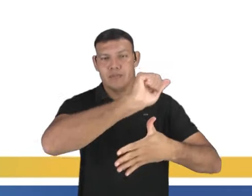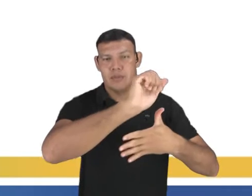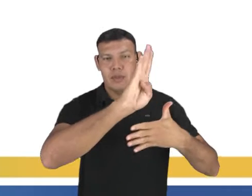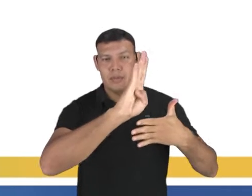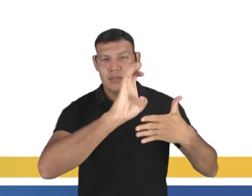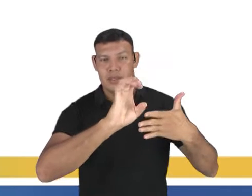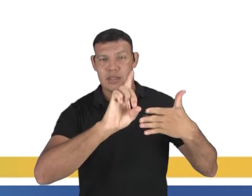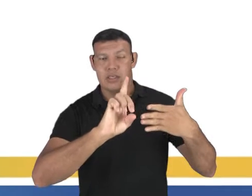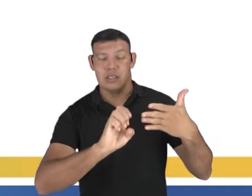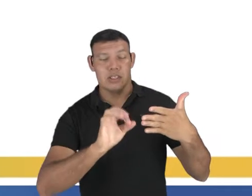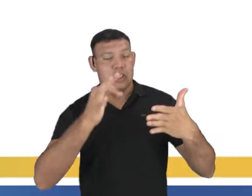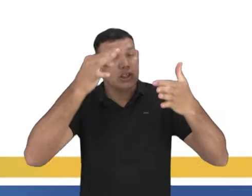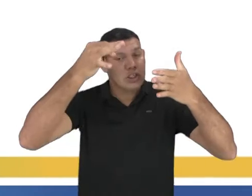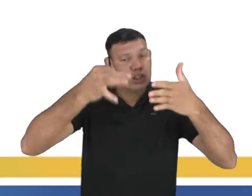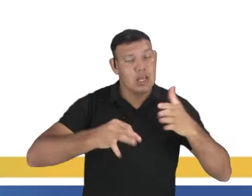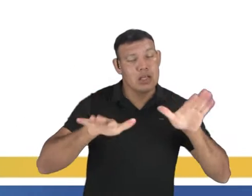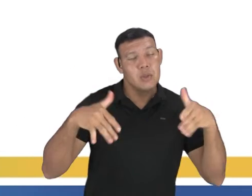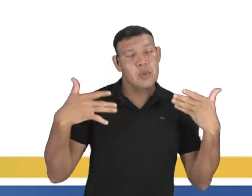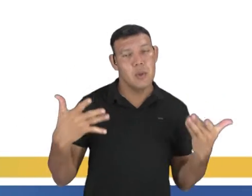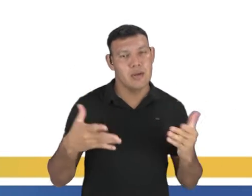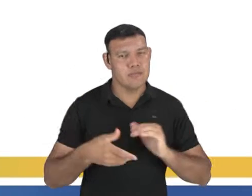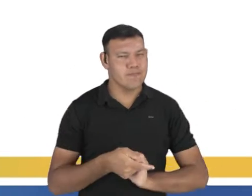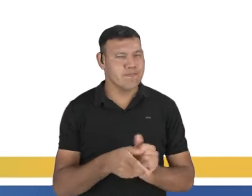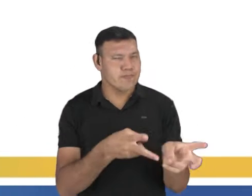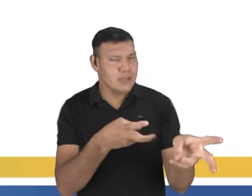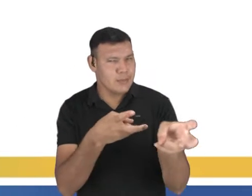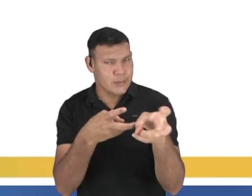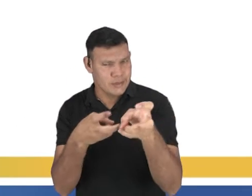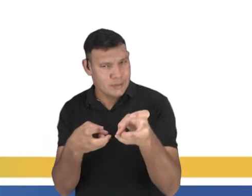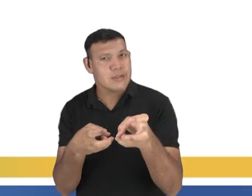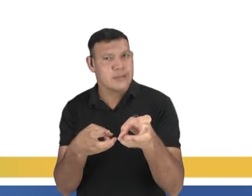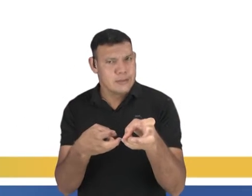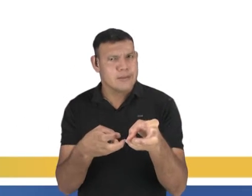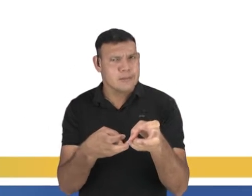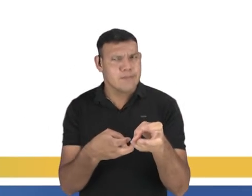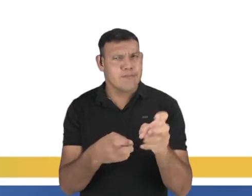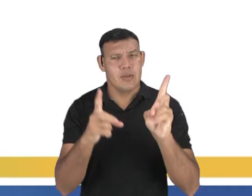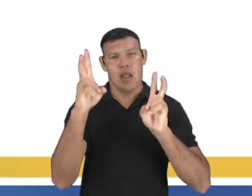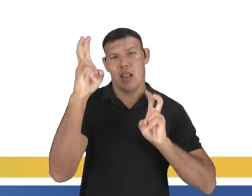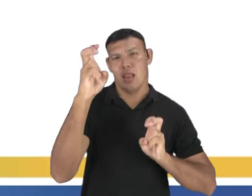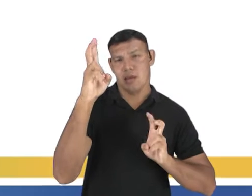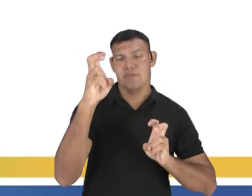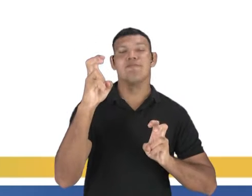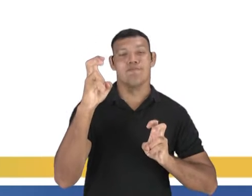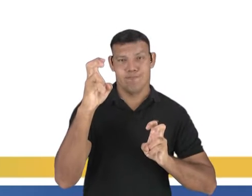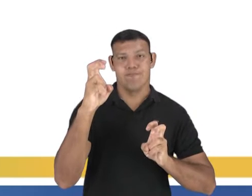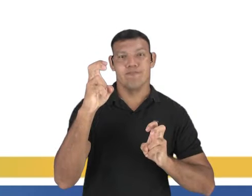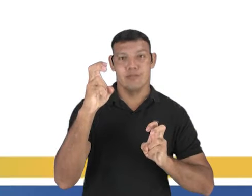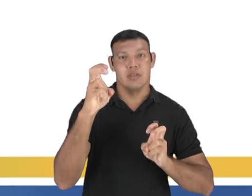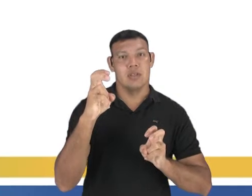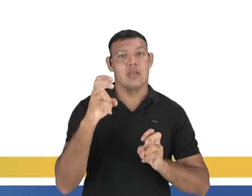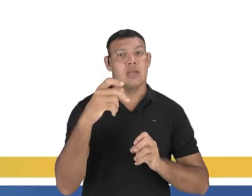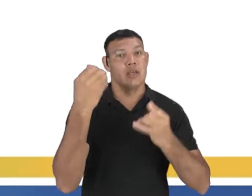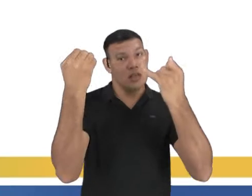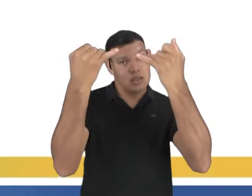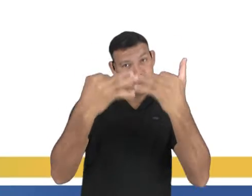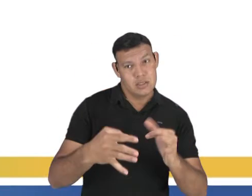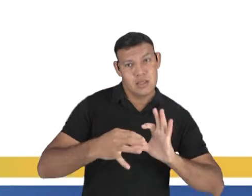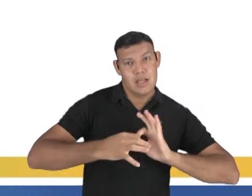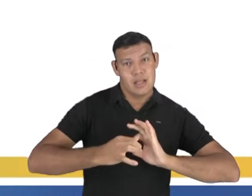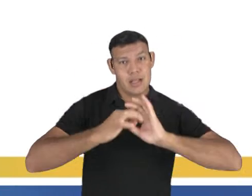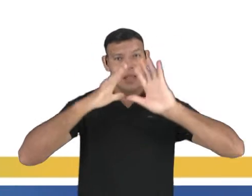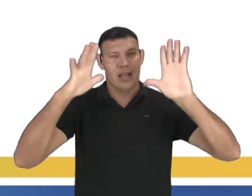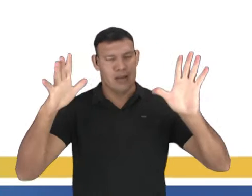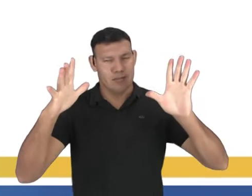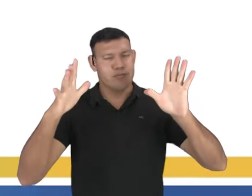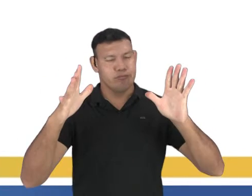alternativa correta. Vocês puderam perceber que a citação ela trata da liberdade e, de uma forma